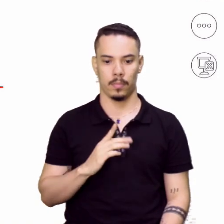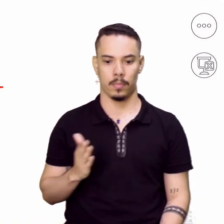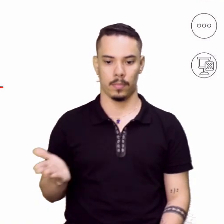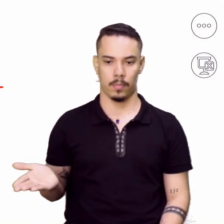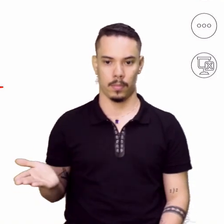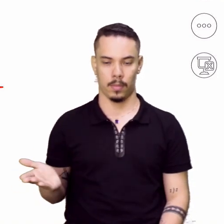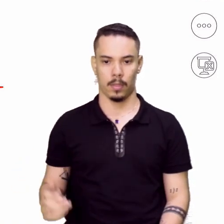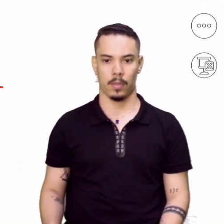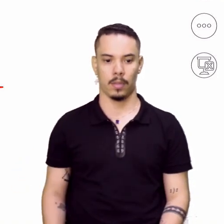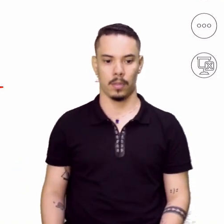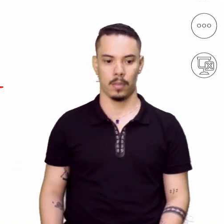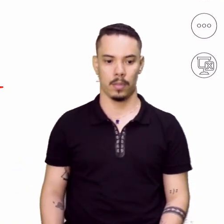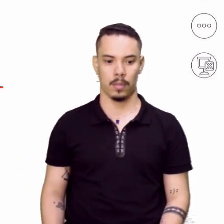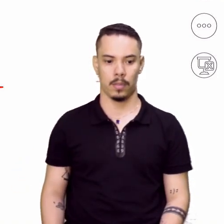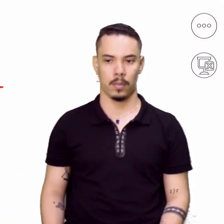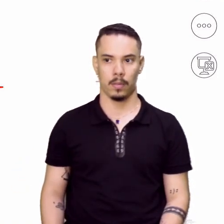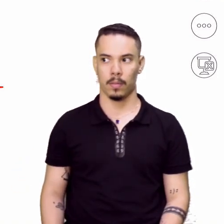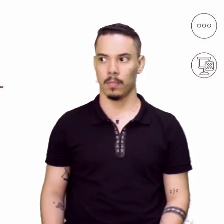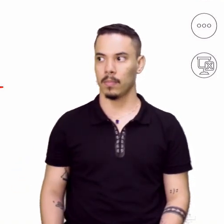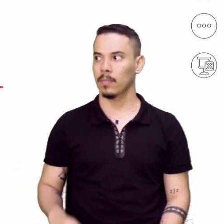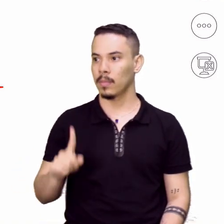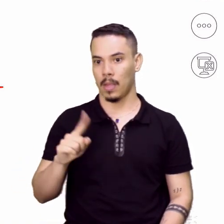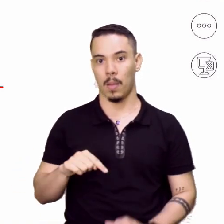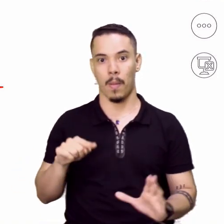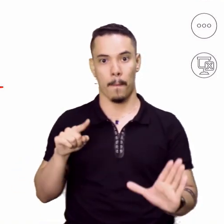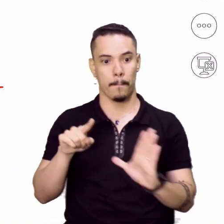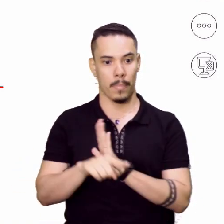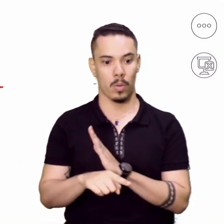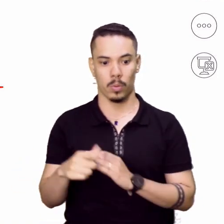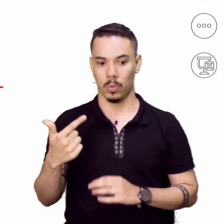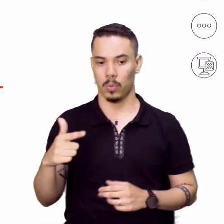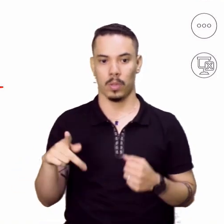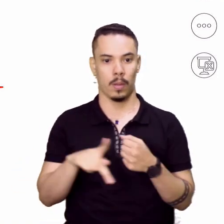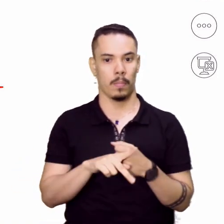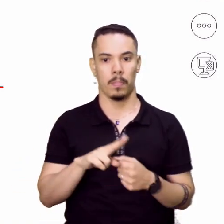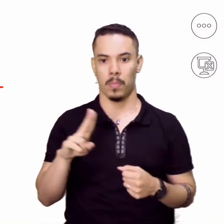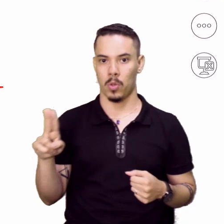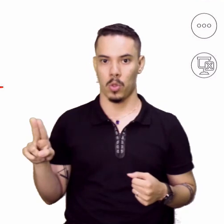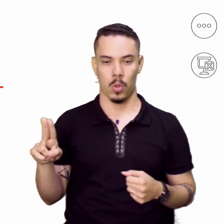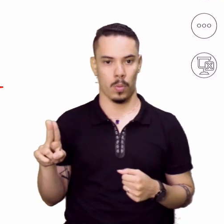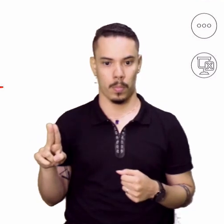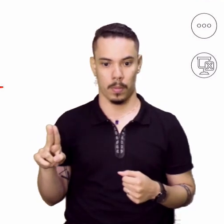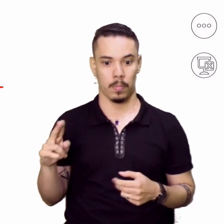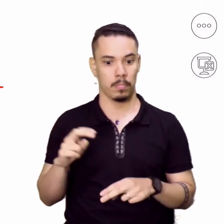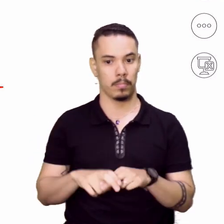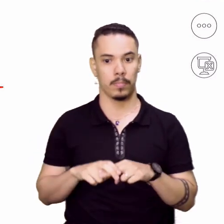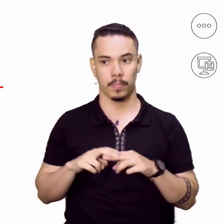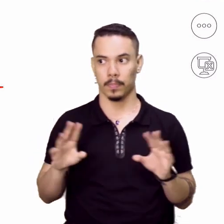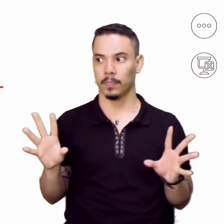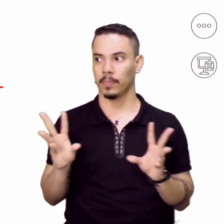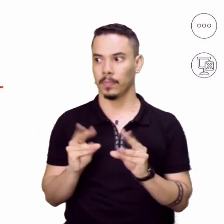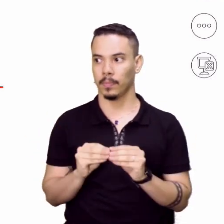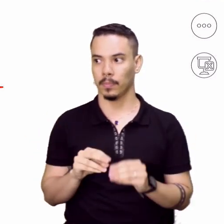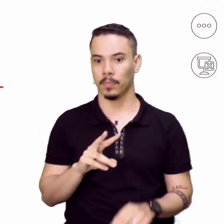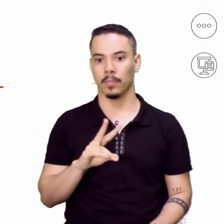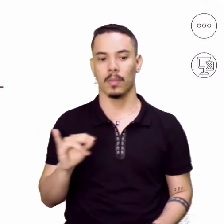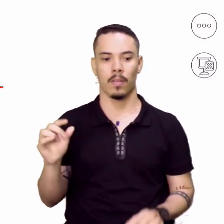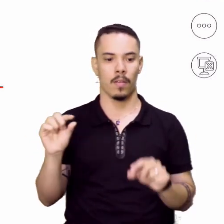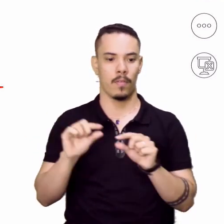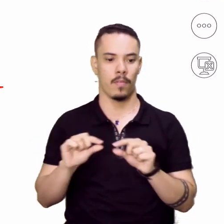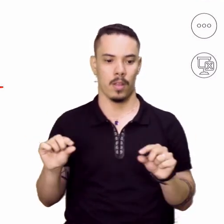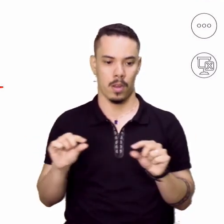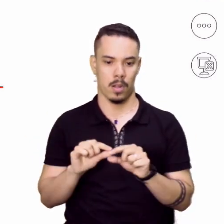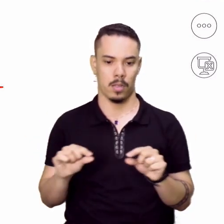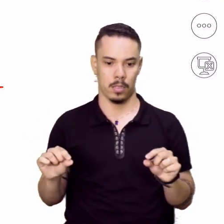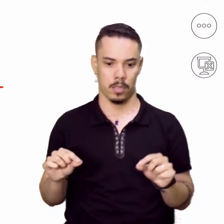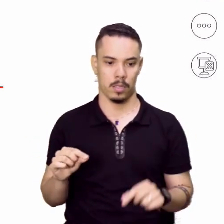take é uma question é uma pergunta não tem pronome interrogativo na frente portanto quem vai começar a frase vai ser